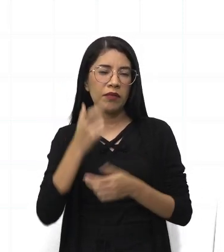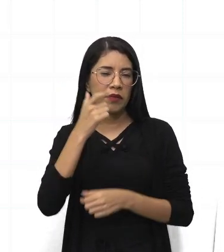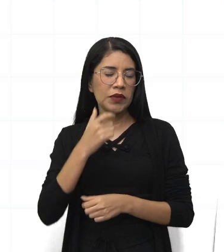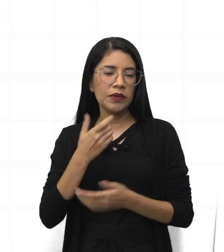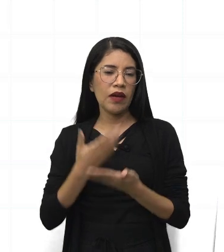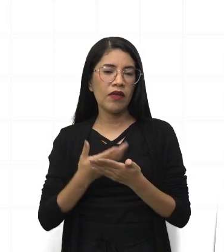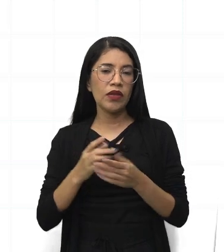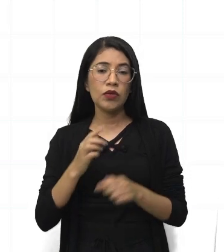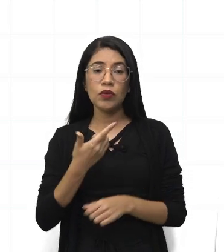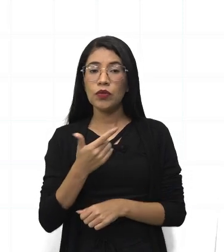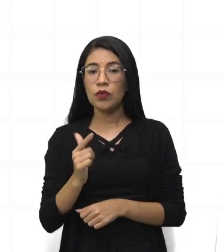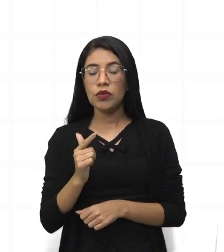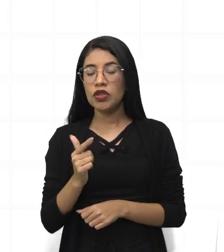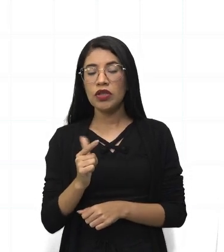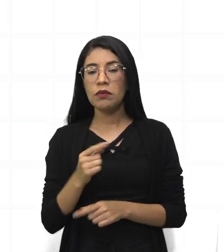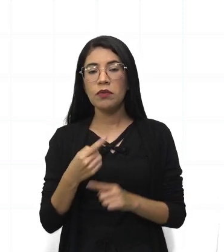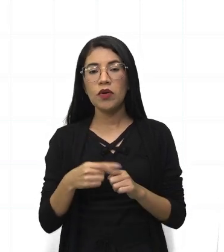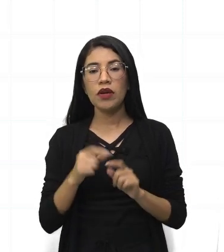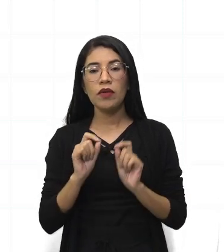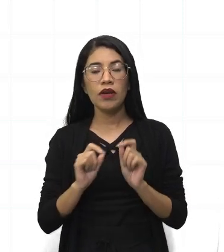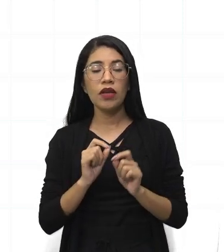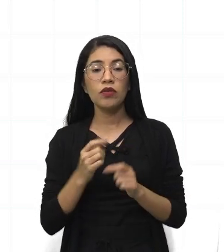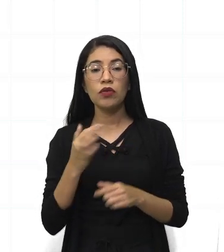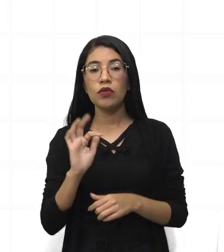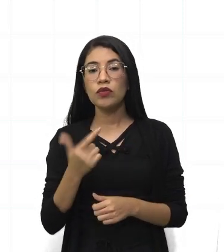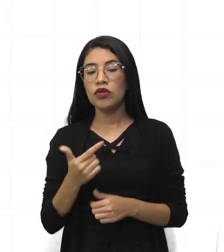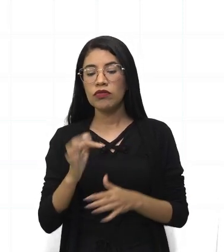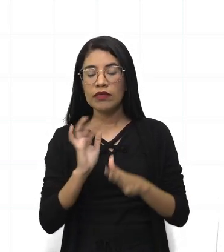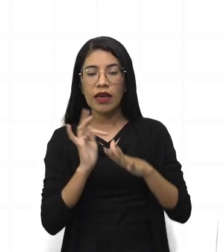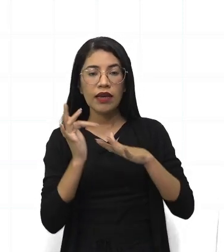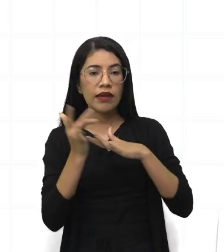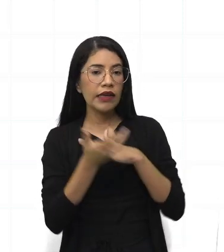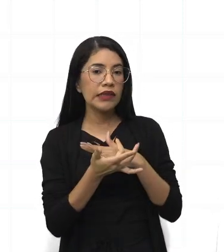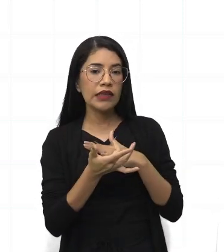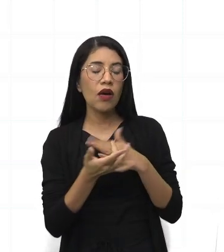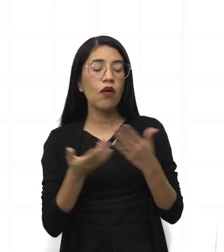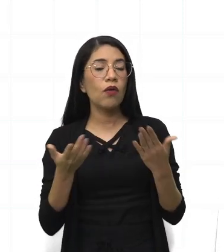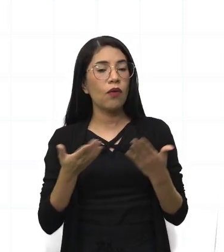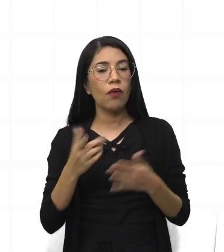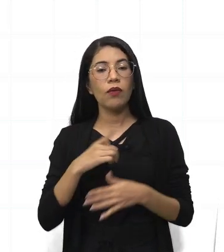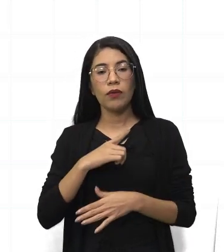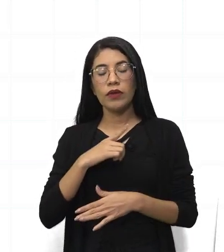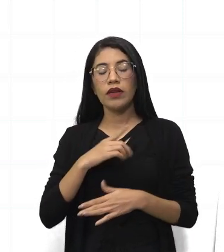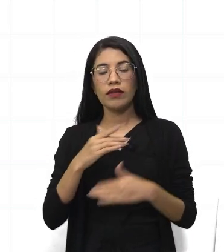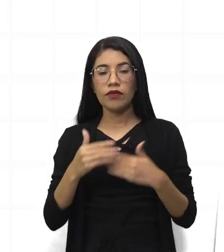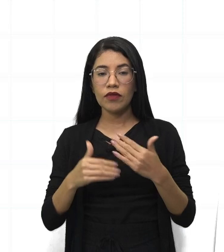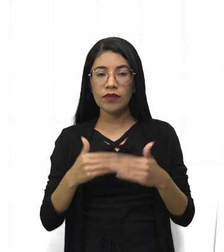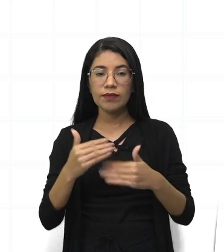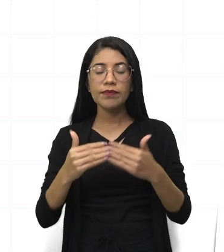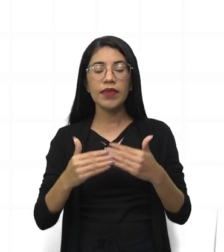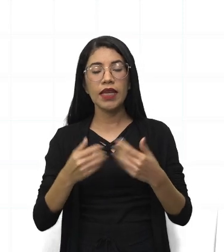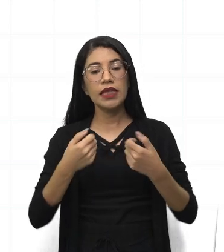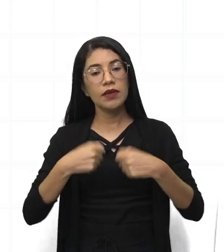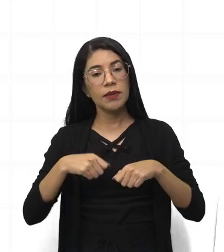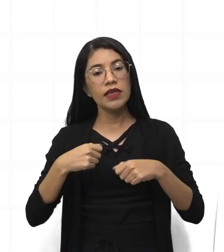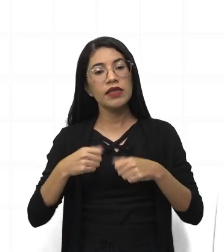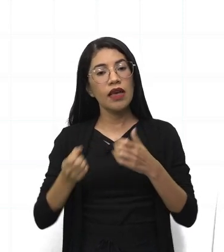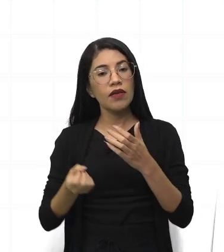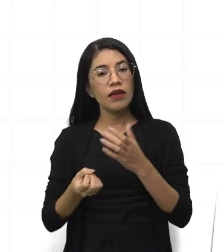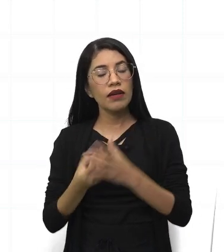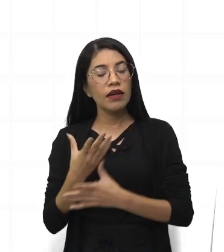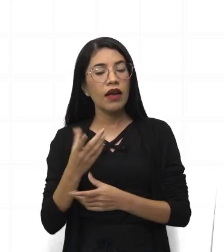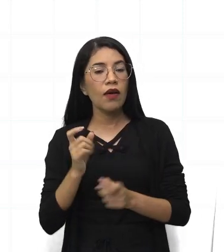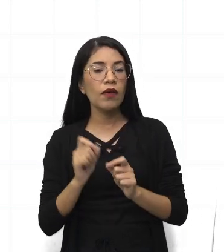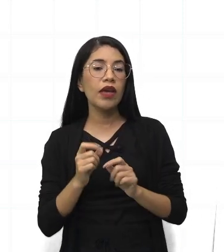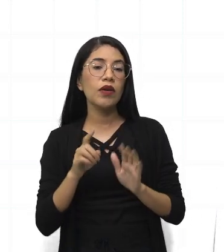tinha esse gênero. Por quê? Não tínhamos redes sociais. Hoje nós temos, então criou-se a necessidade